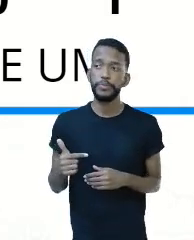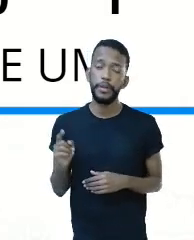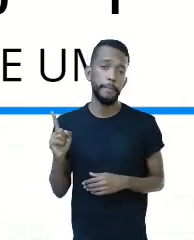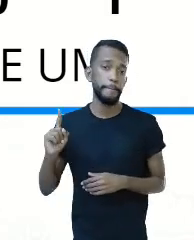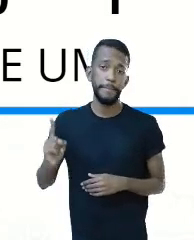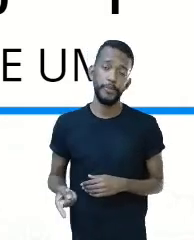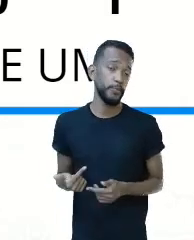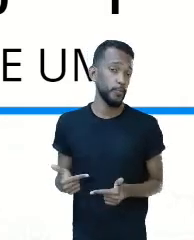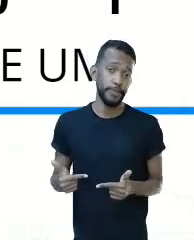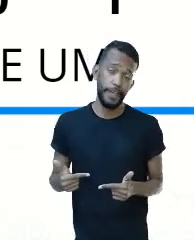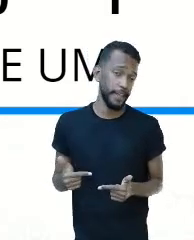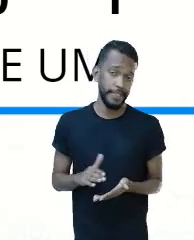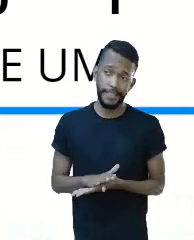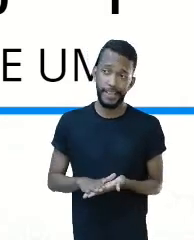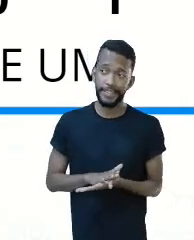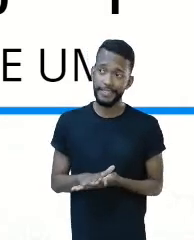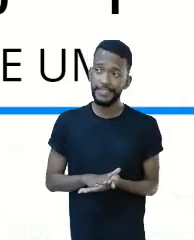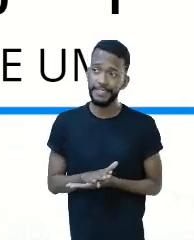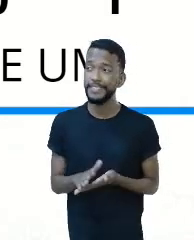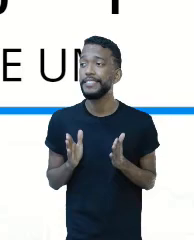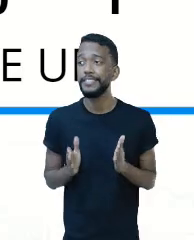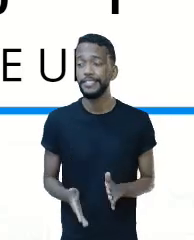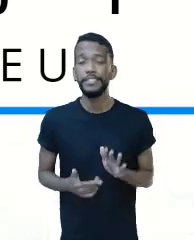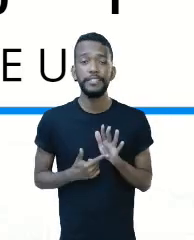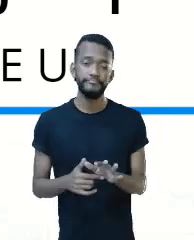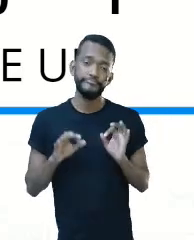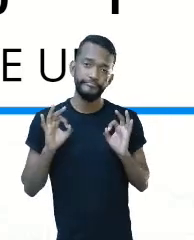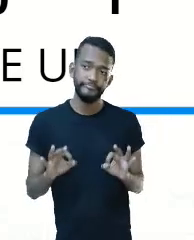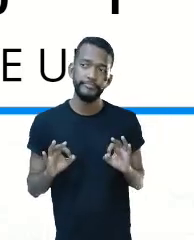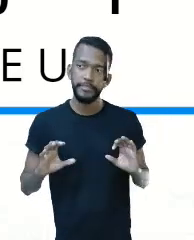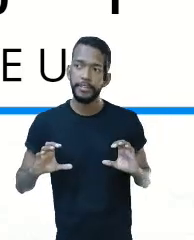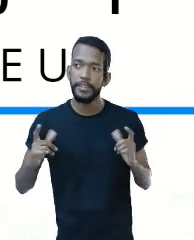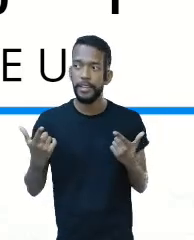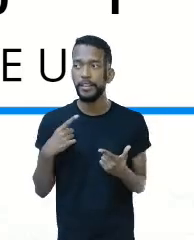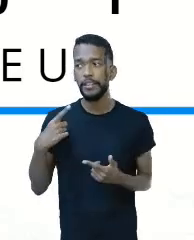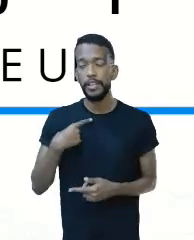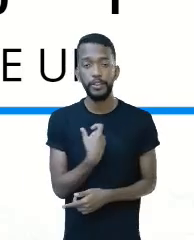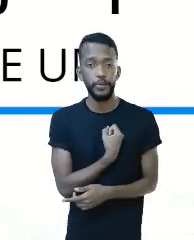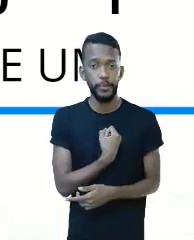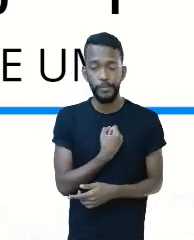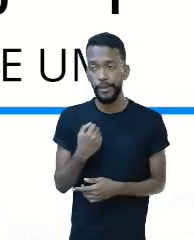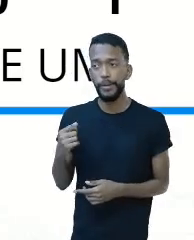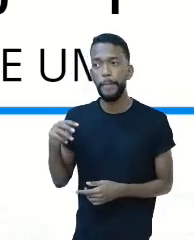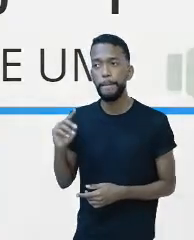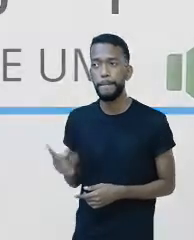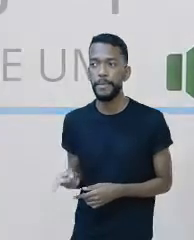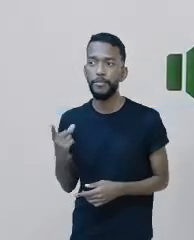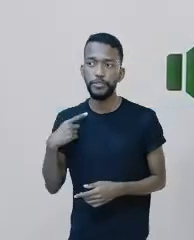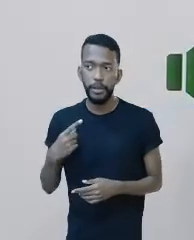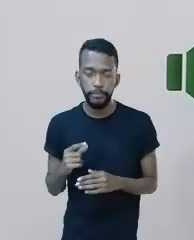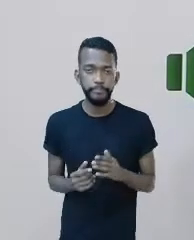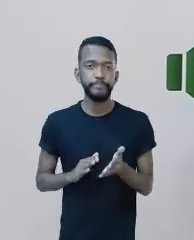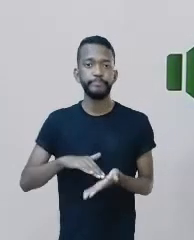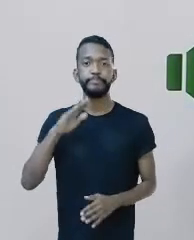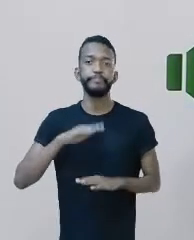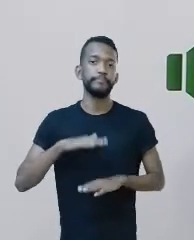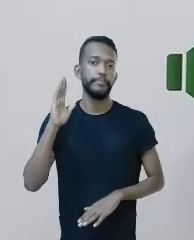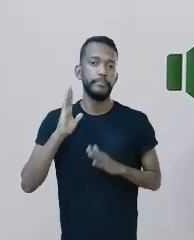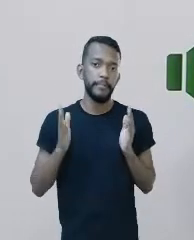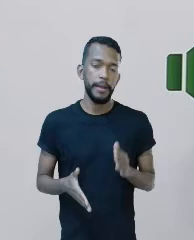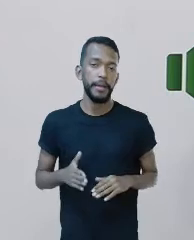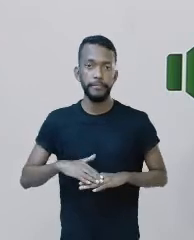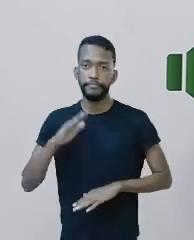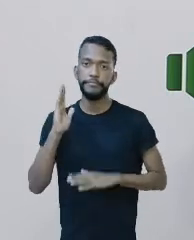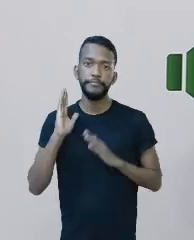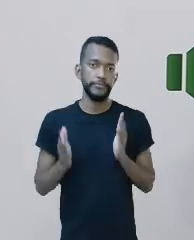de milhar tinha, não é? Então, logicamente, aquele tem número na unidade de milhar, então está valendo mais, é o maior